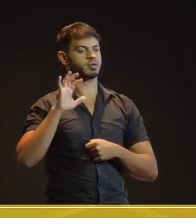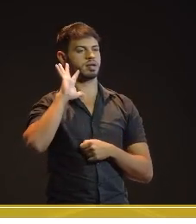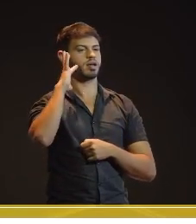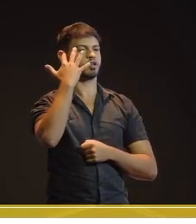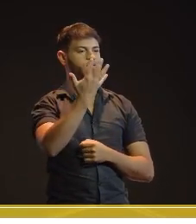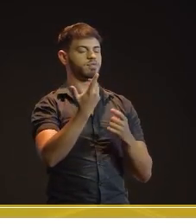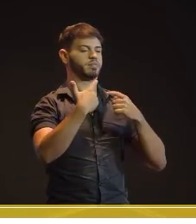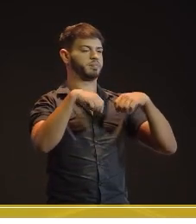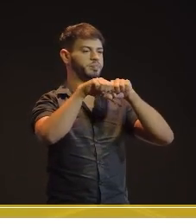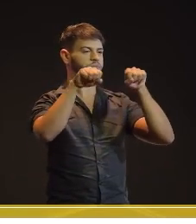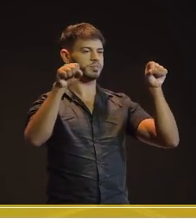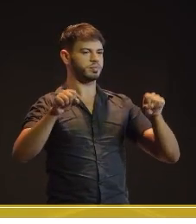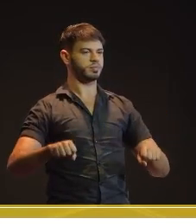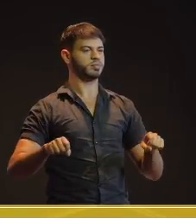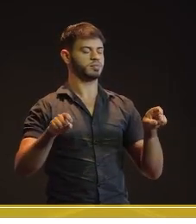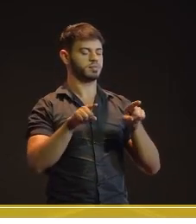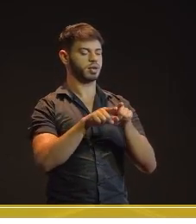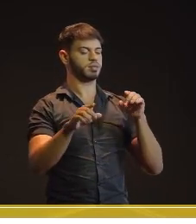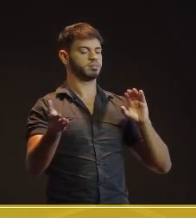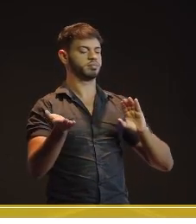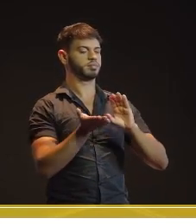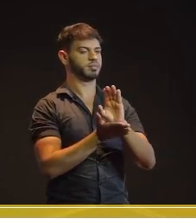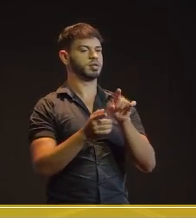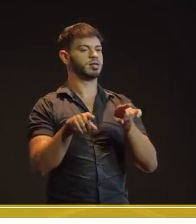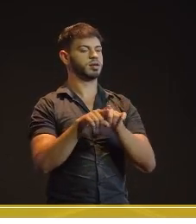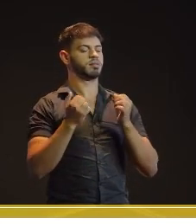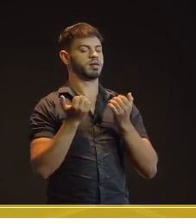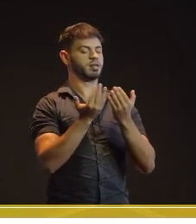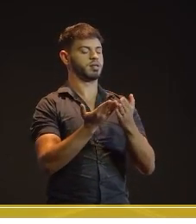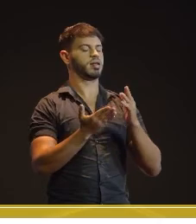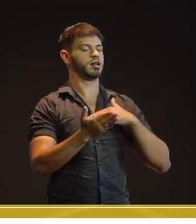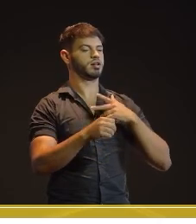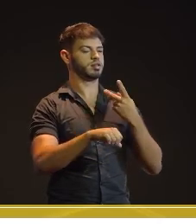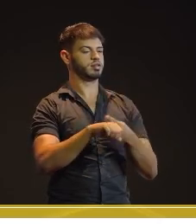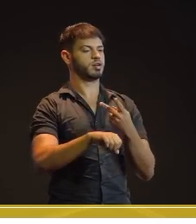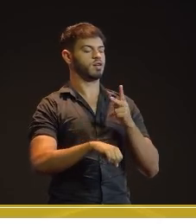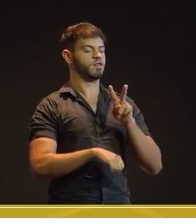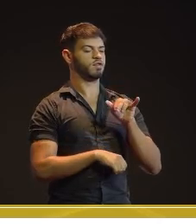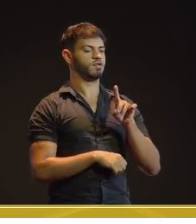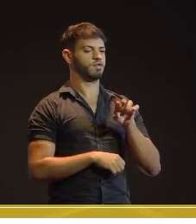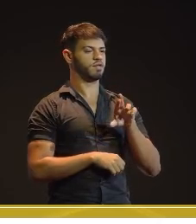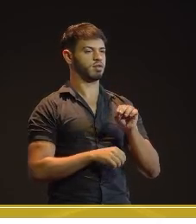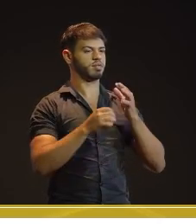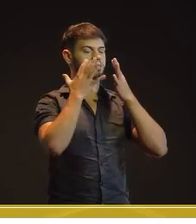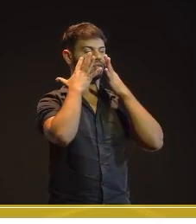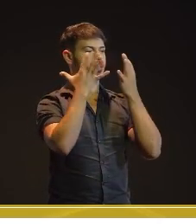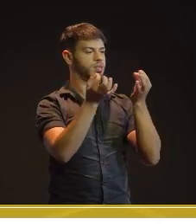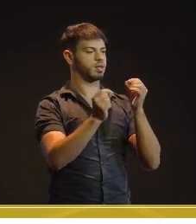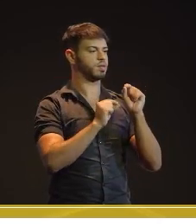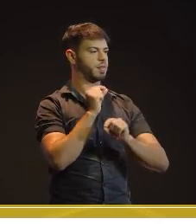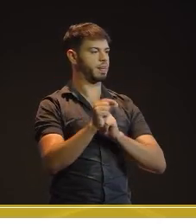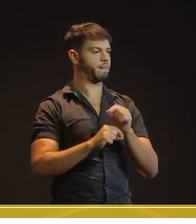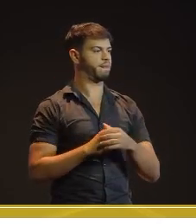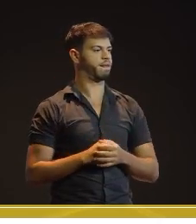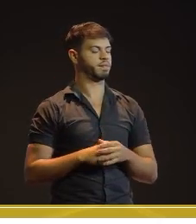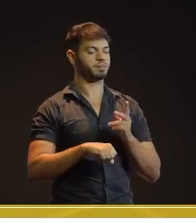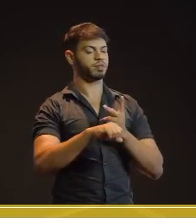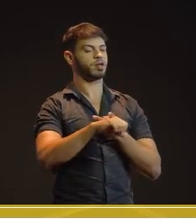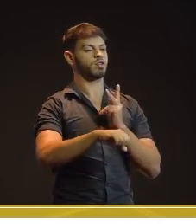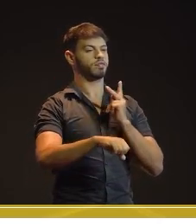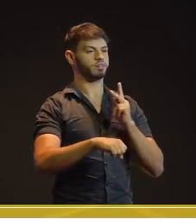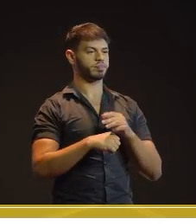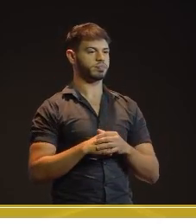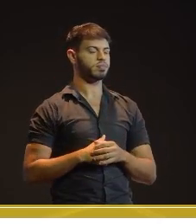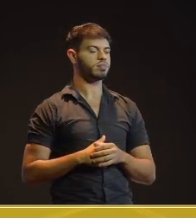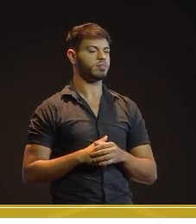As estruturas de montagem, os torques e os apertos são dados aos vidros. Né? Então, fiquem atentos aos vidros com os